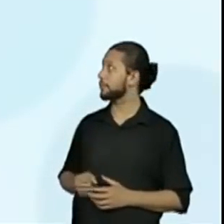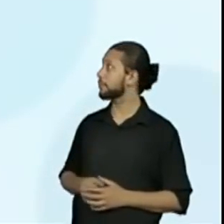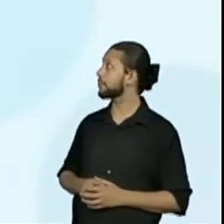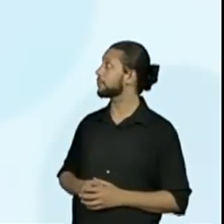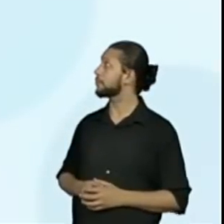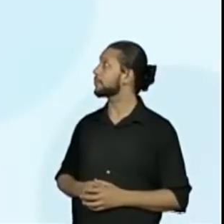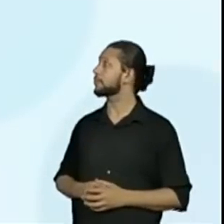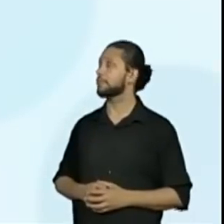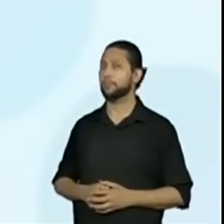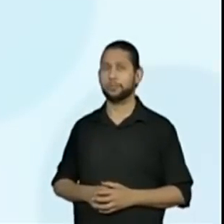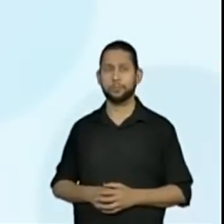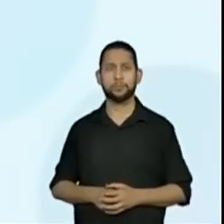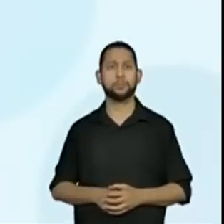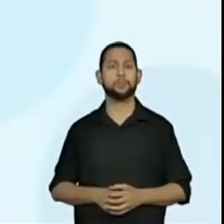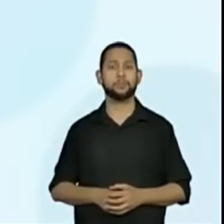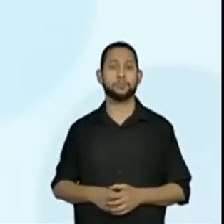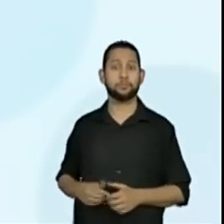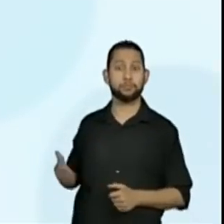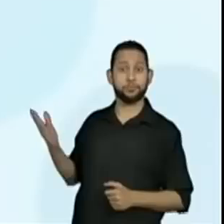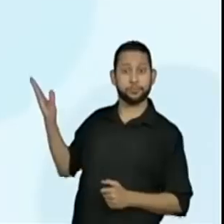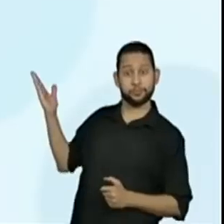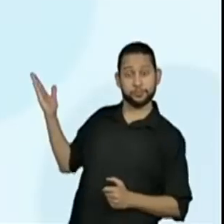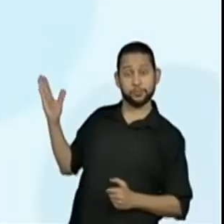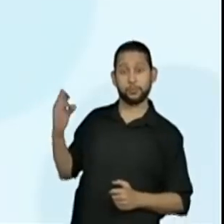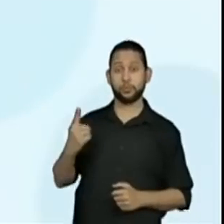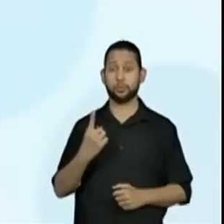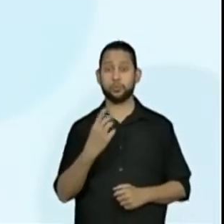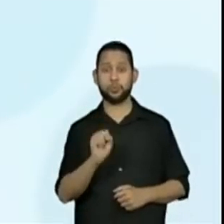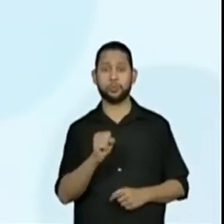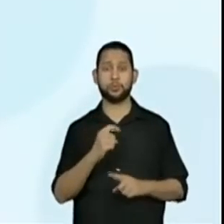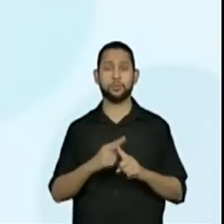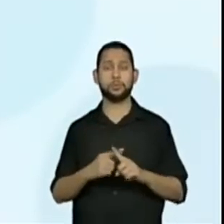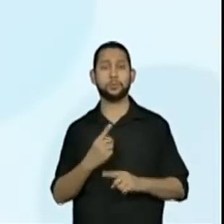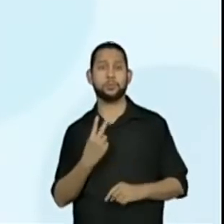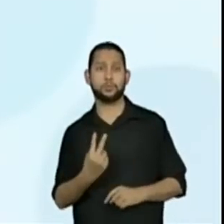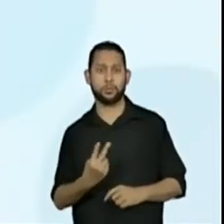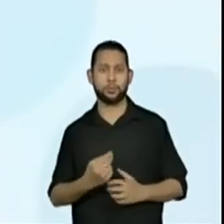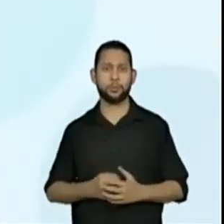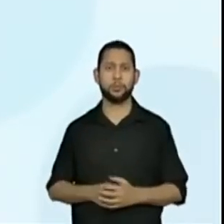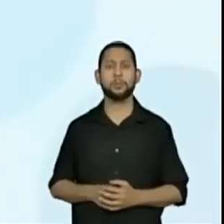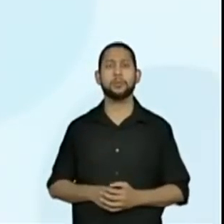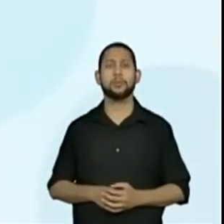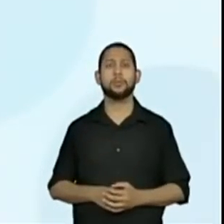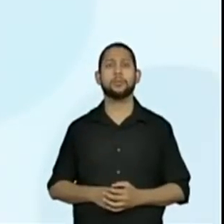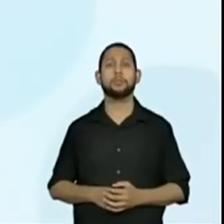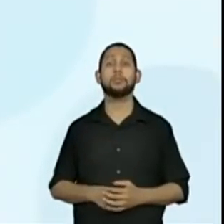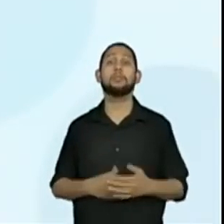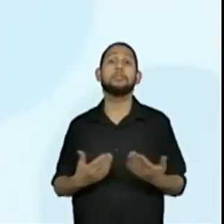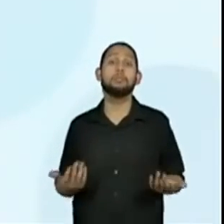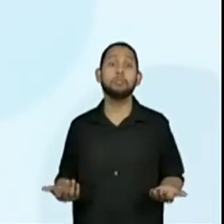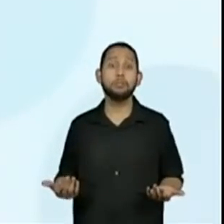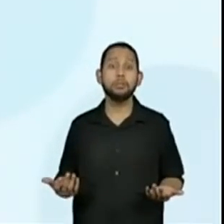m x 2 vou obter Então o